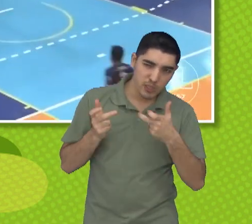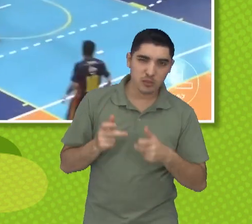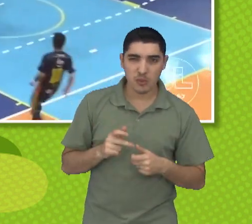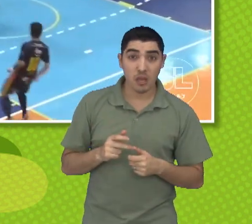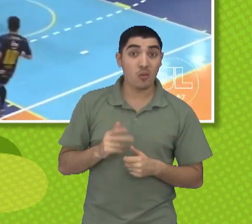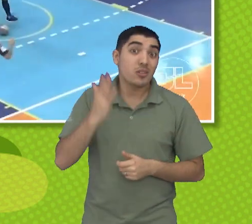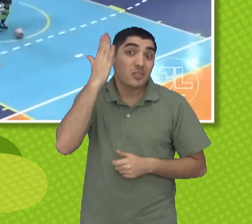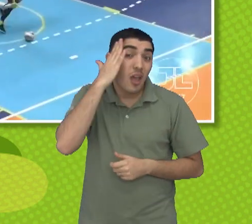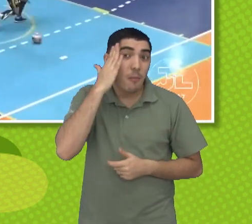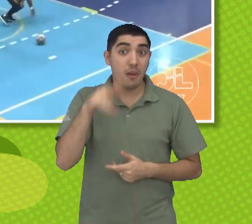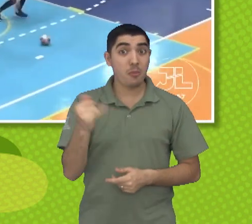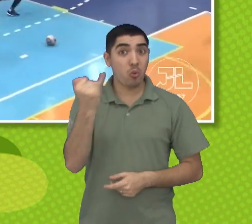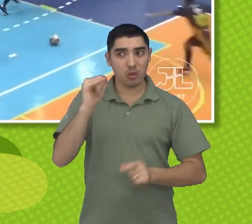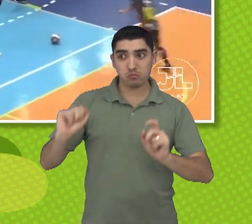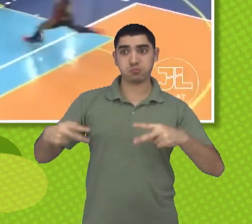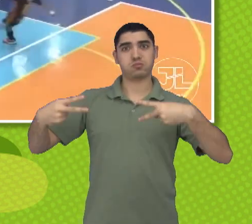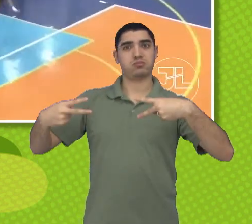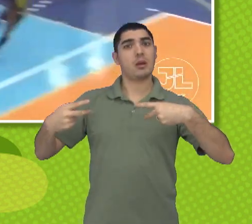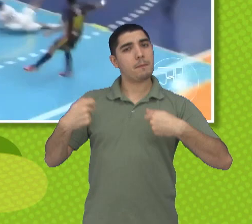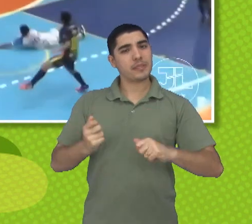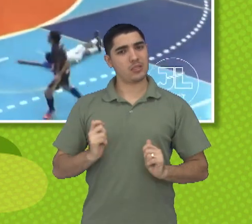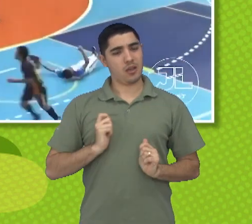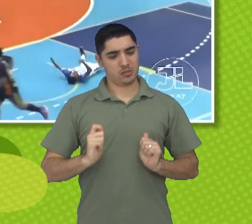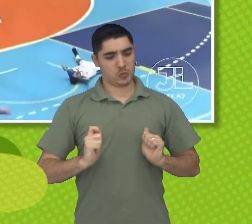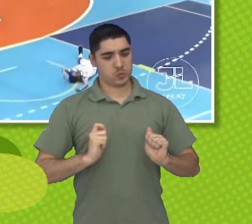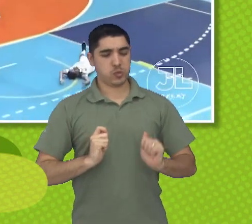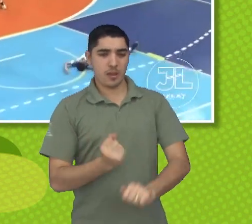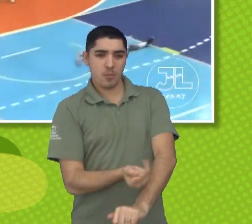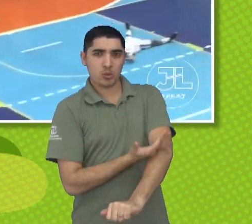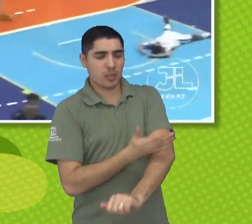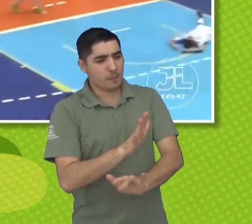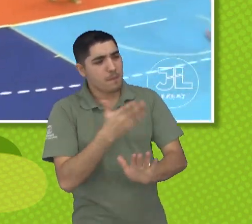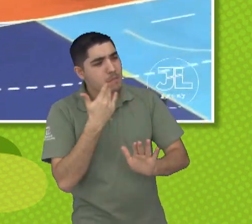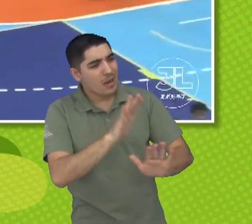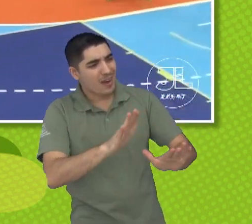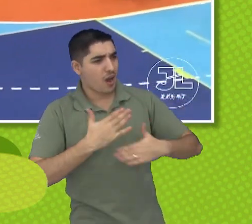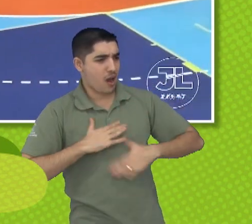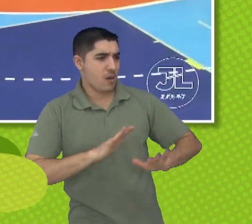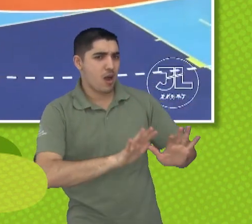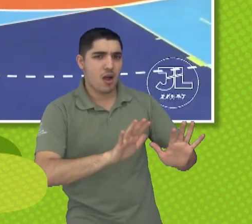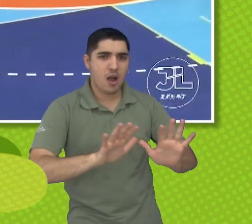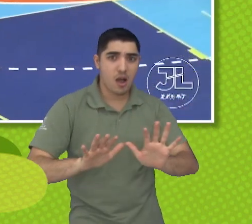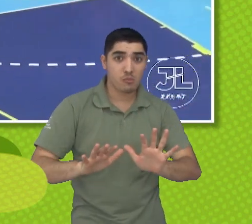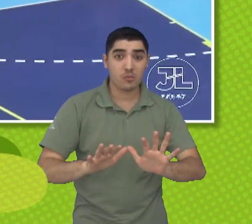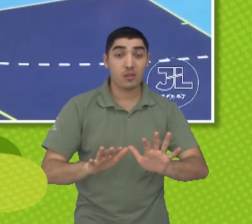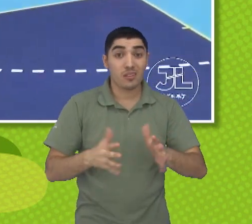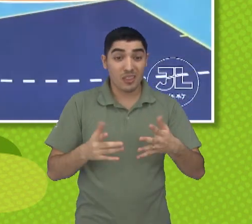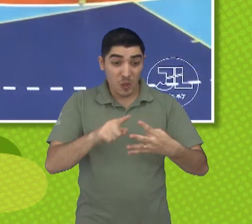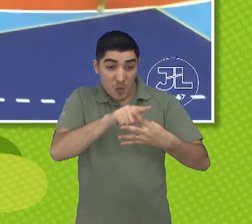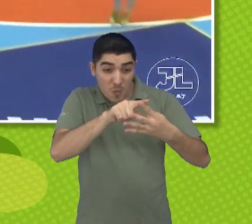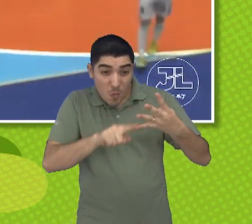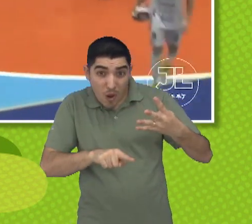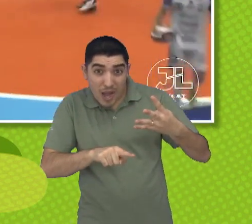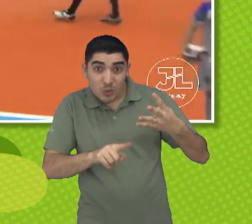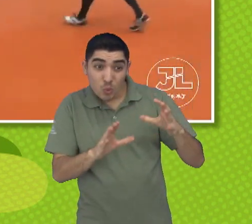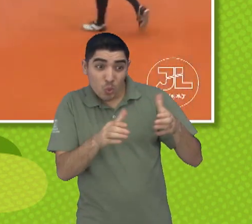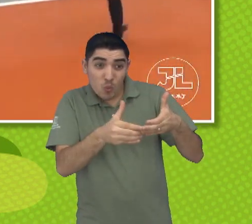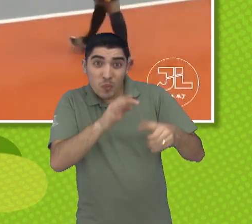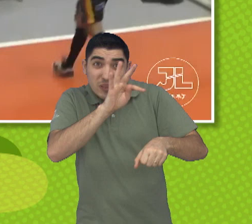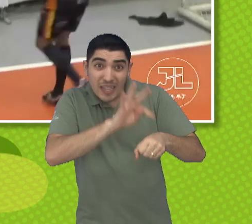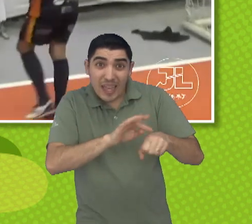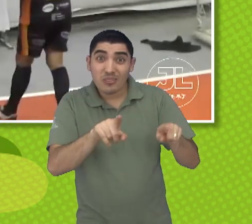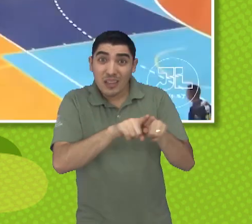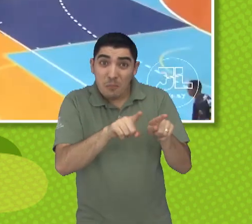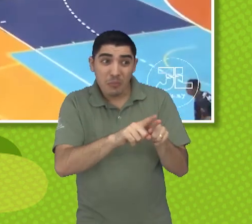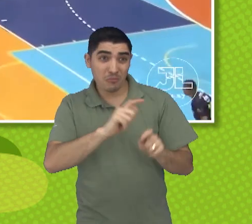jogo decisivo na volta, você tem que controlar um pouco mais os jogadores e principalmente ter 4 membros de comissão técnica expulso